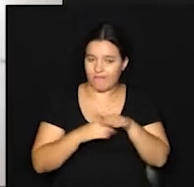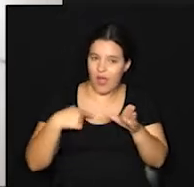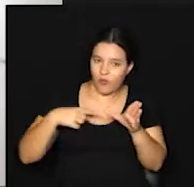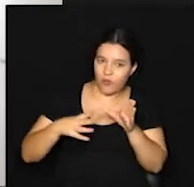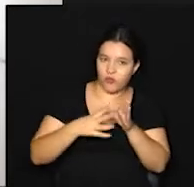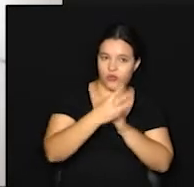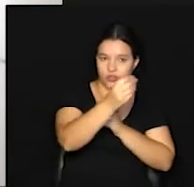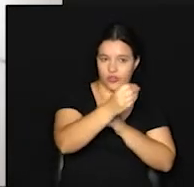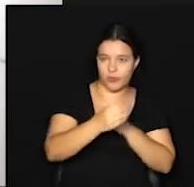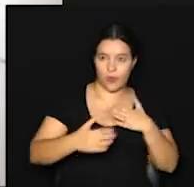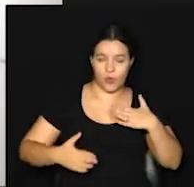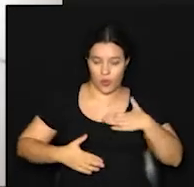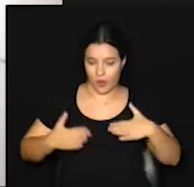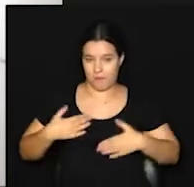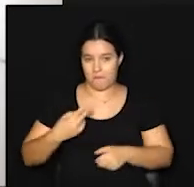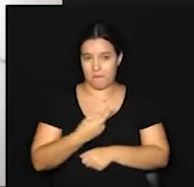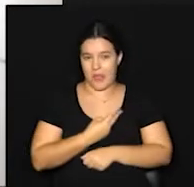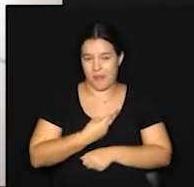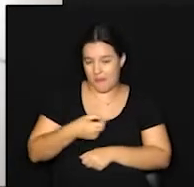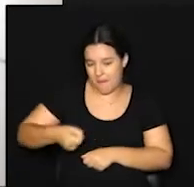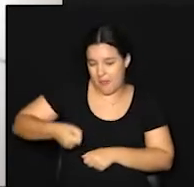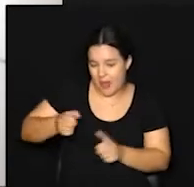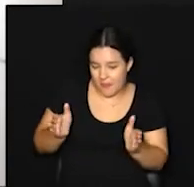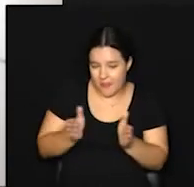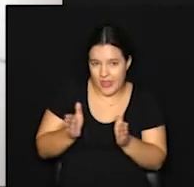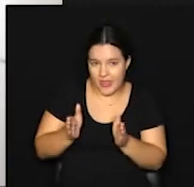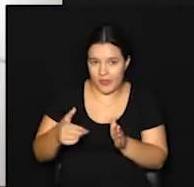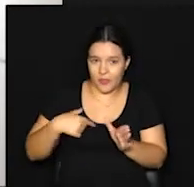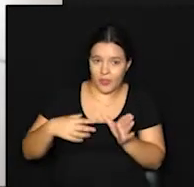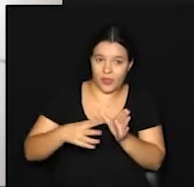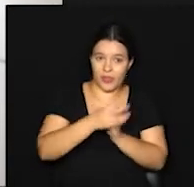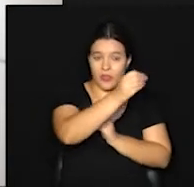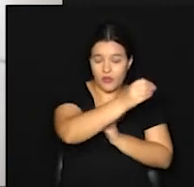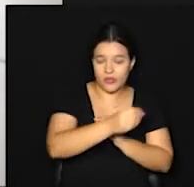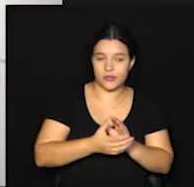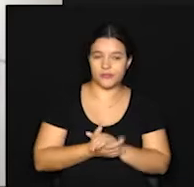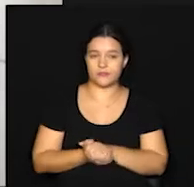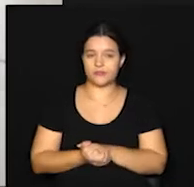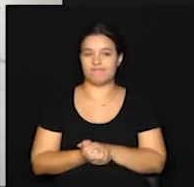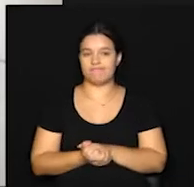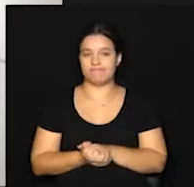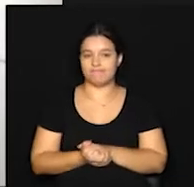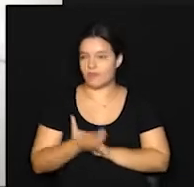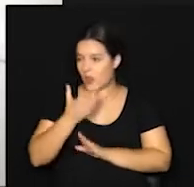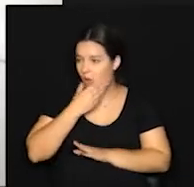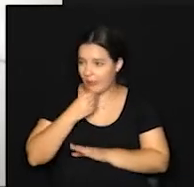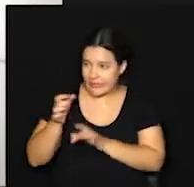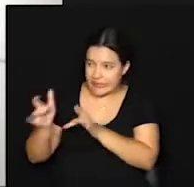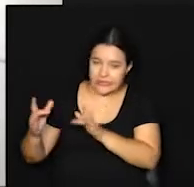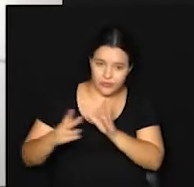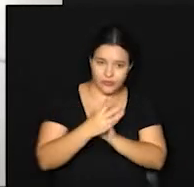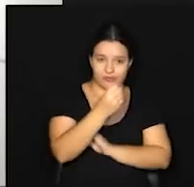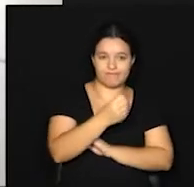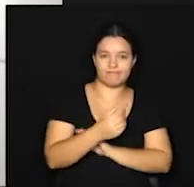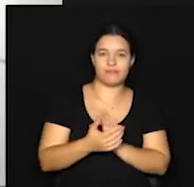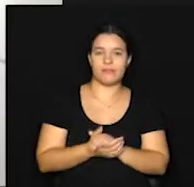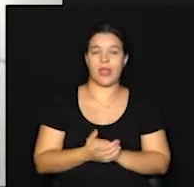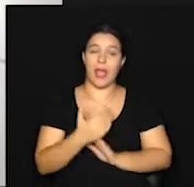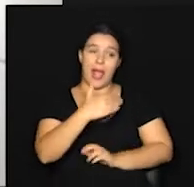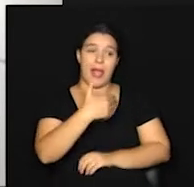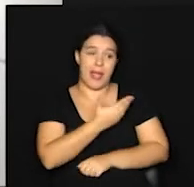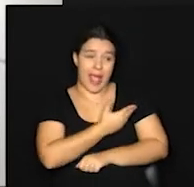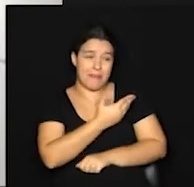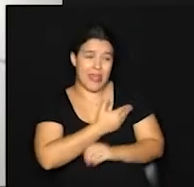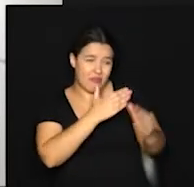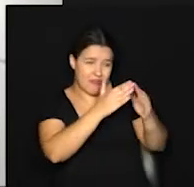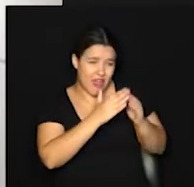euros e a roupa do corpo e uma malinha pequena, foi com isso que eu saí de casa. E eu assistia muito, lia muito, eu sempre gostei muito de